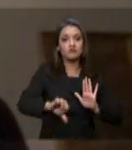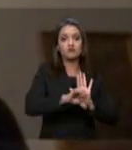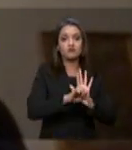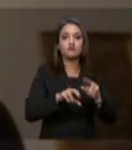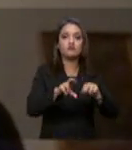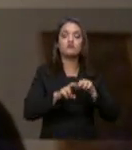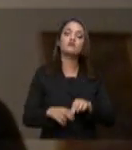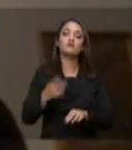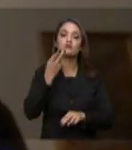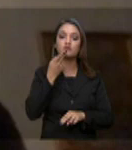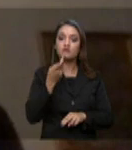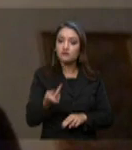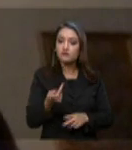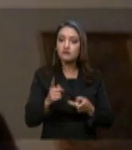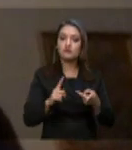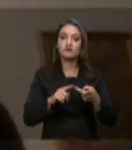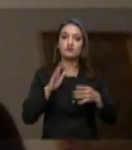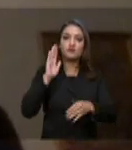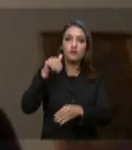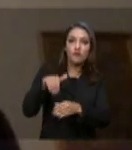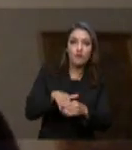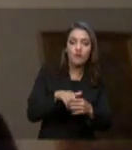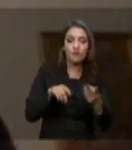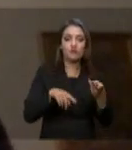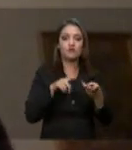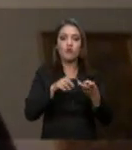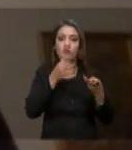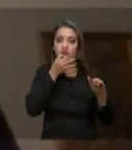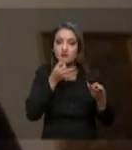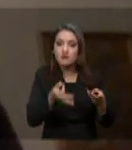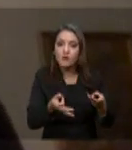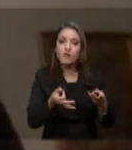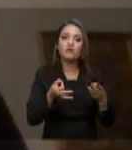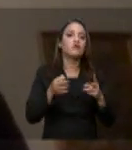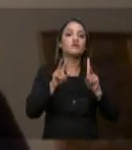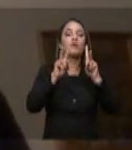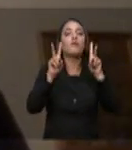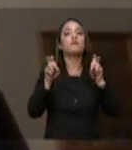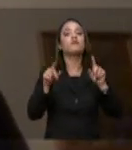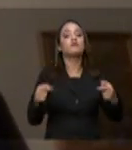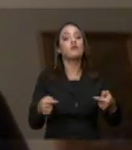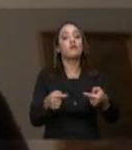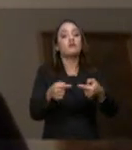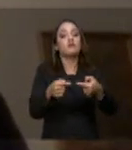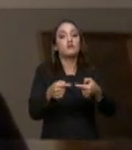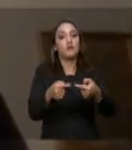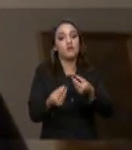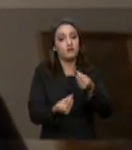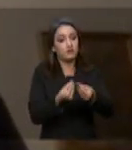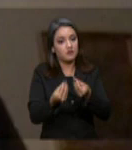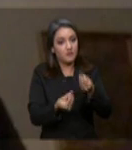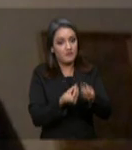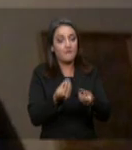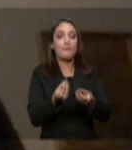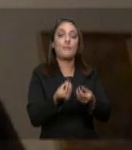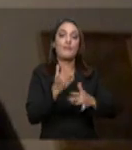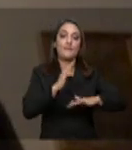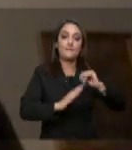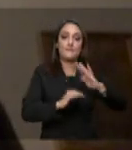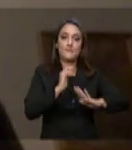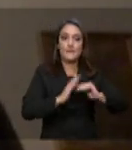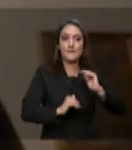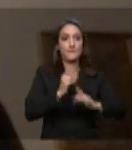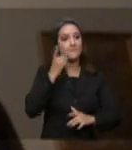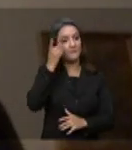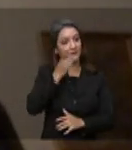refere as suas palavras votos ou opiniões relacionadas ao exercício desse mandato não